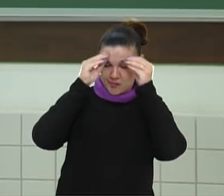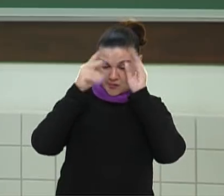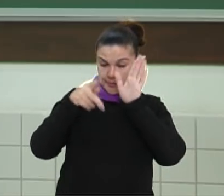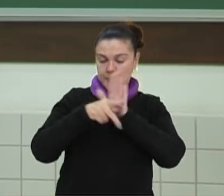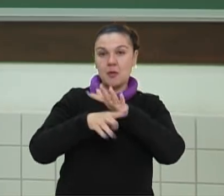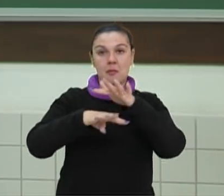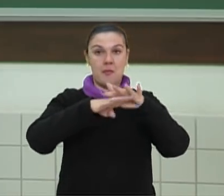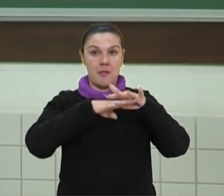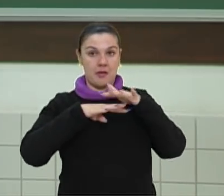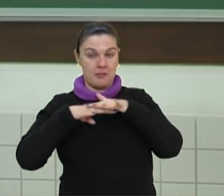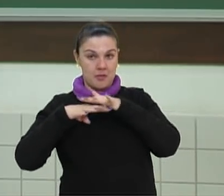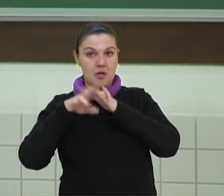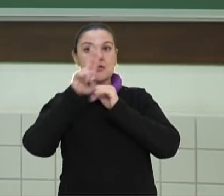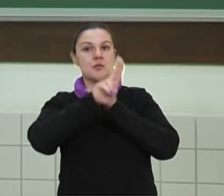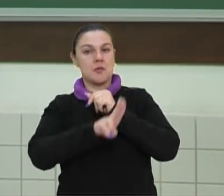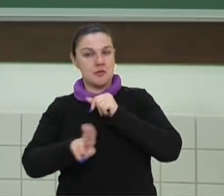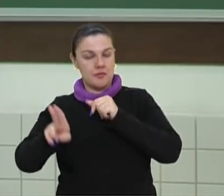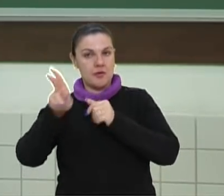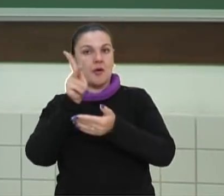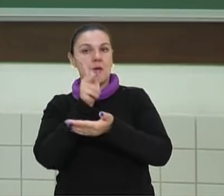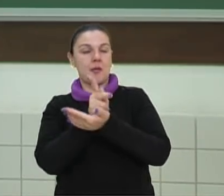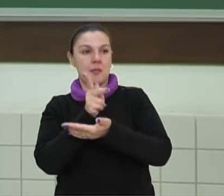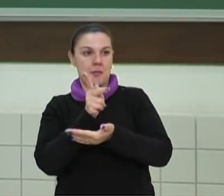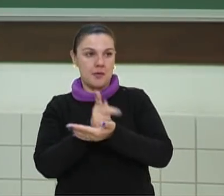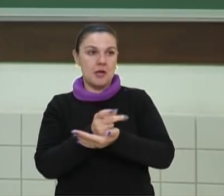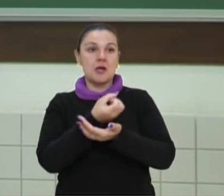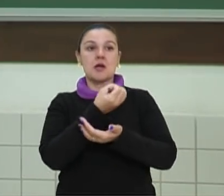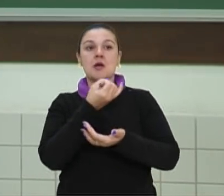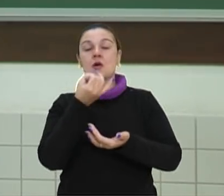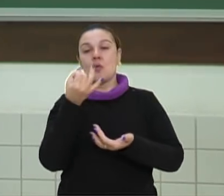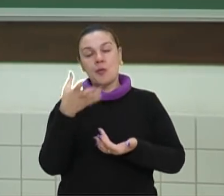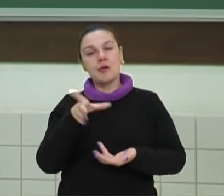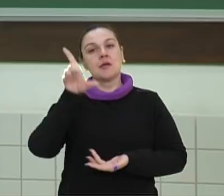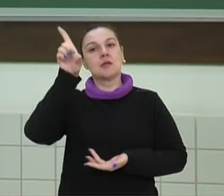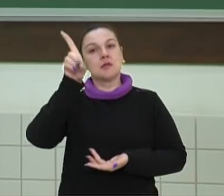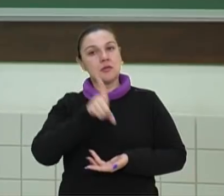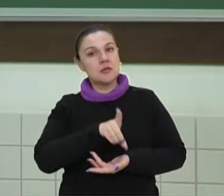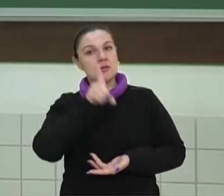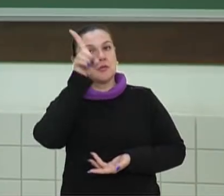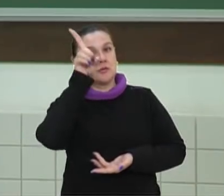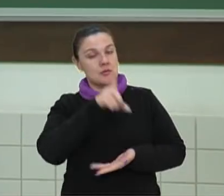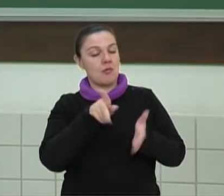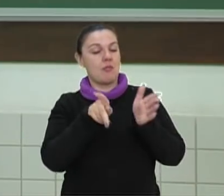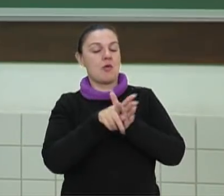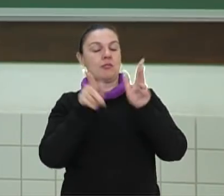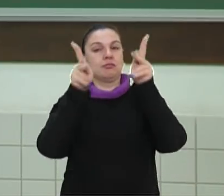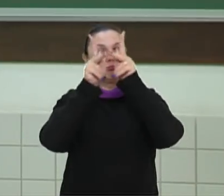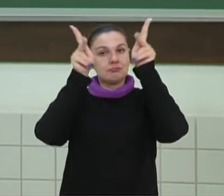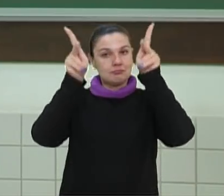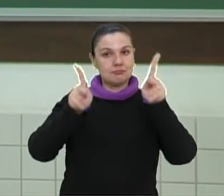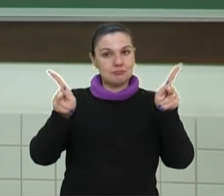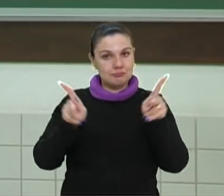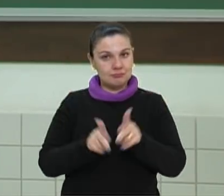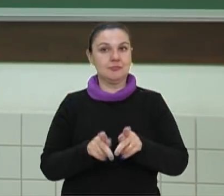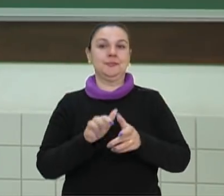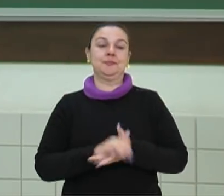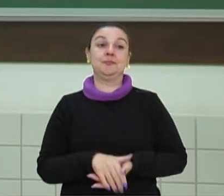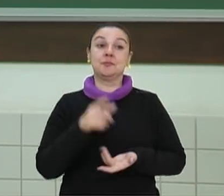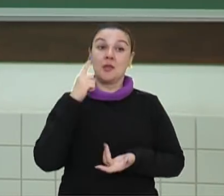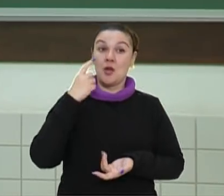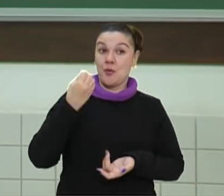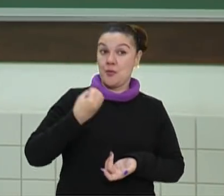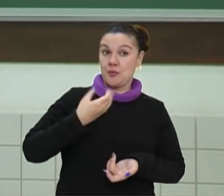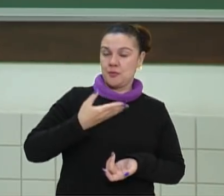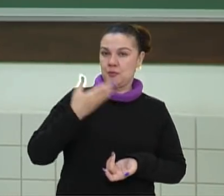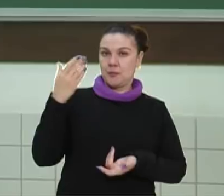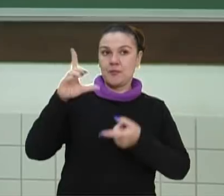nós vamos continuar trabalhando a quantidade de diagonais de um polígono, certo? Então, vamos lá. O número de diagonais